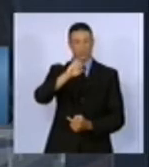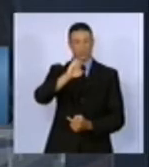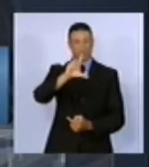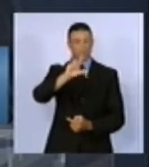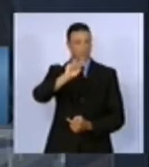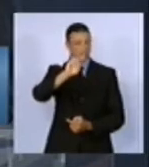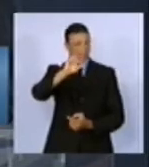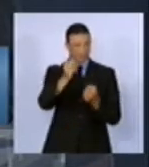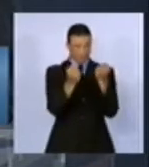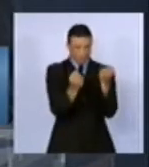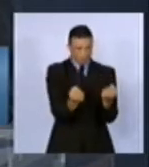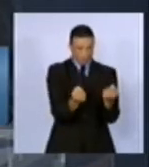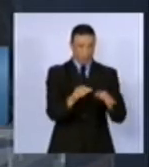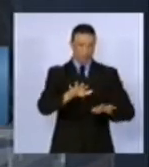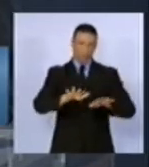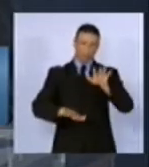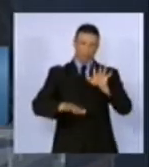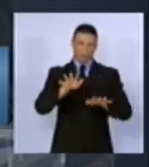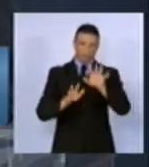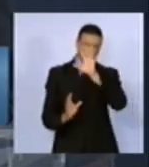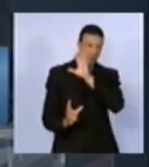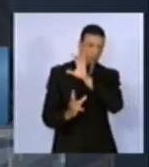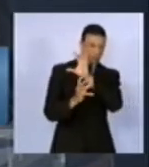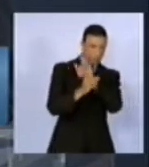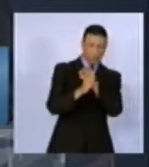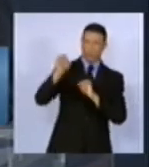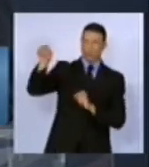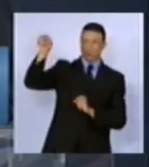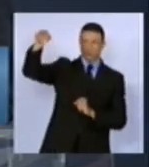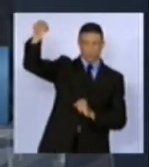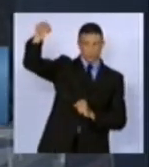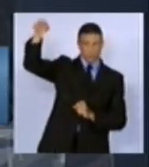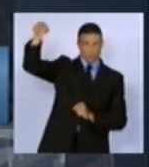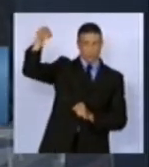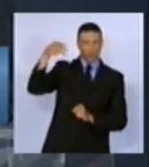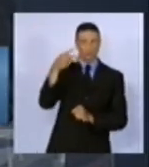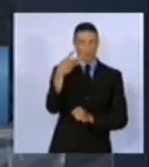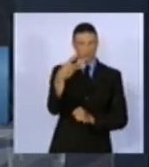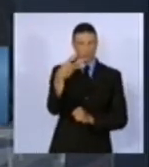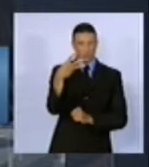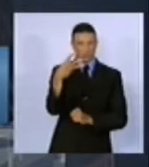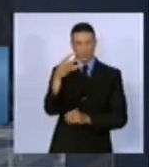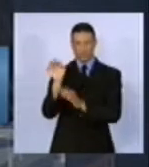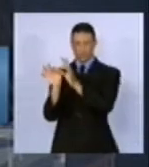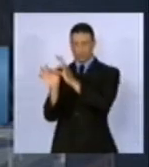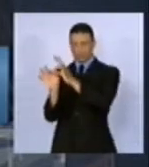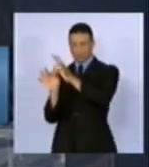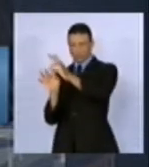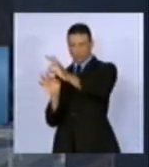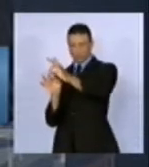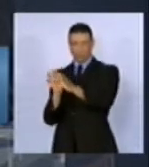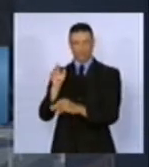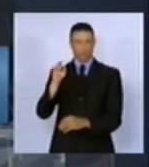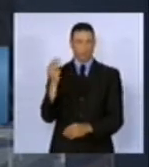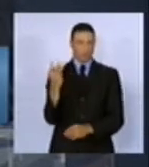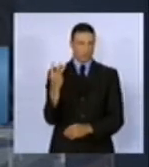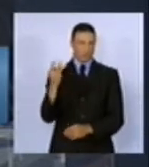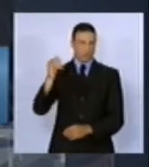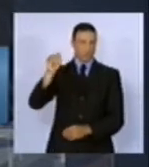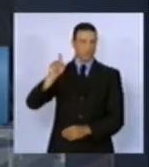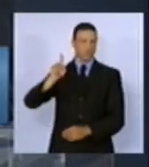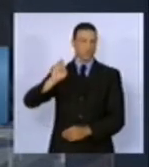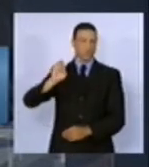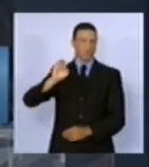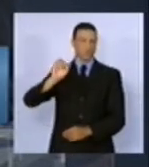produção isso é que vale mais ou menos na nossa produtividade no nordeste há três hectare mostra que são produtores de